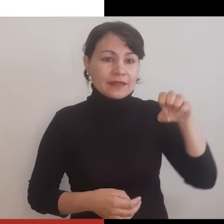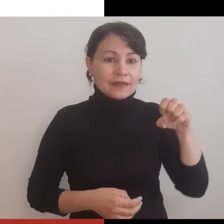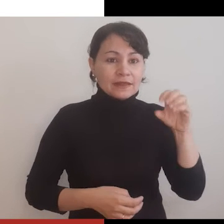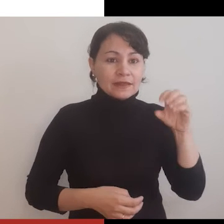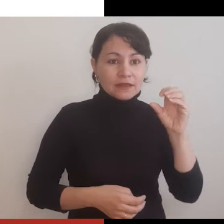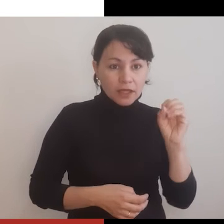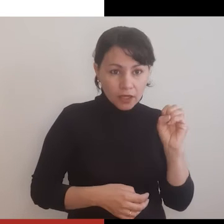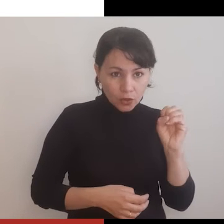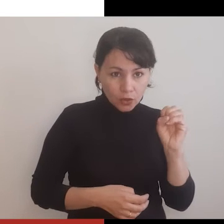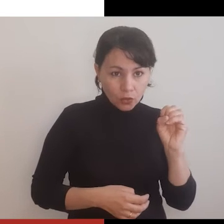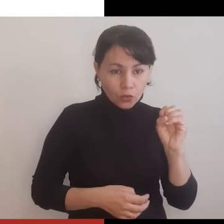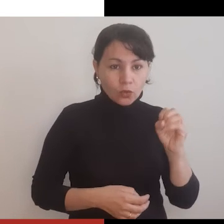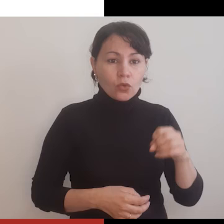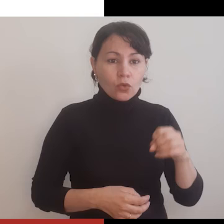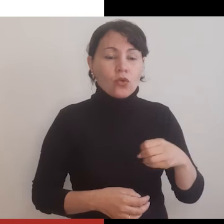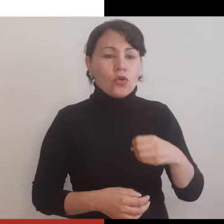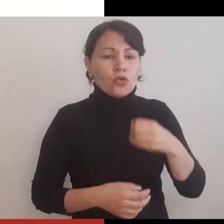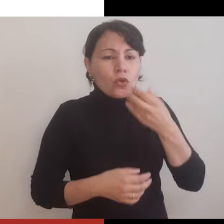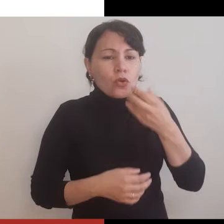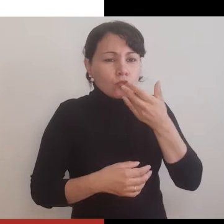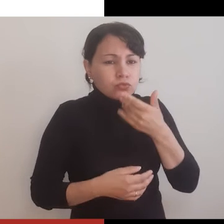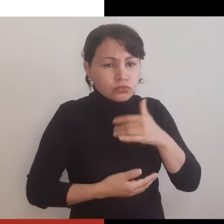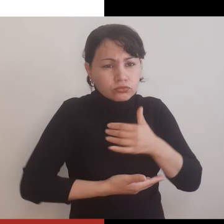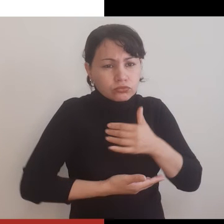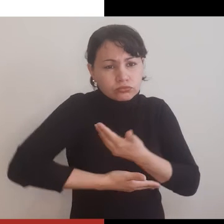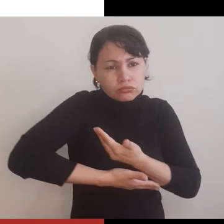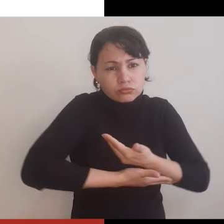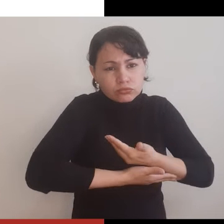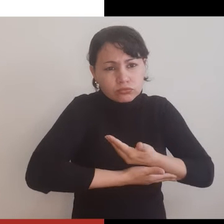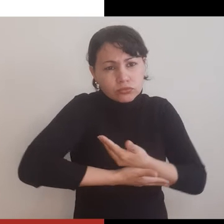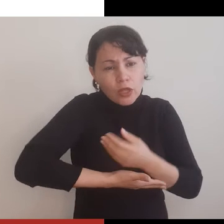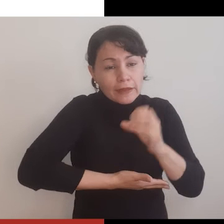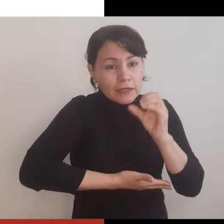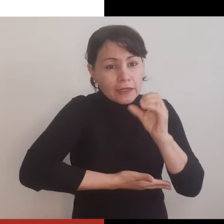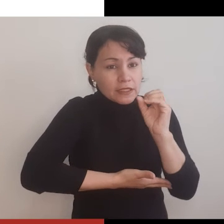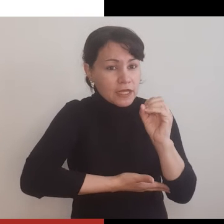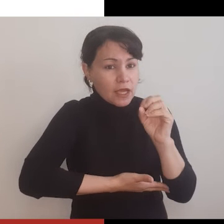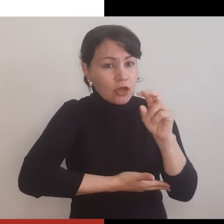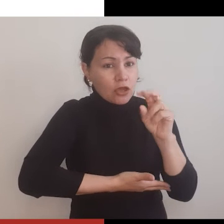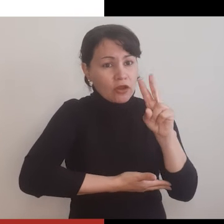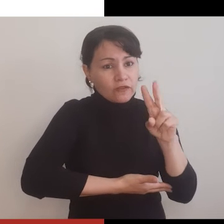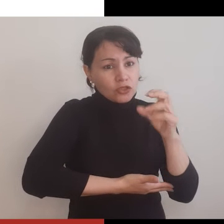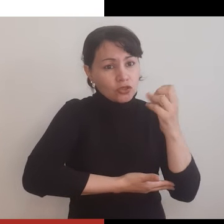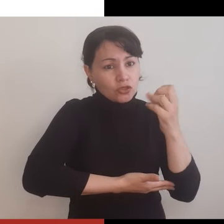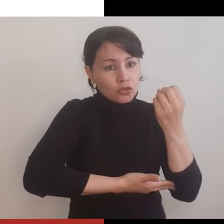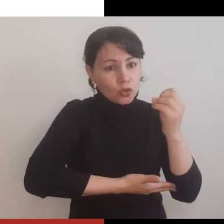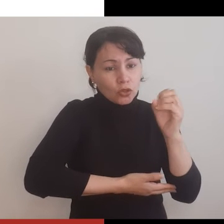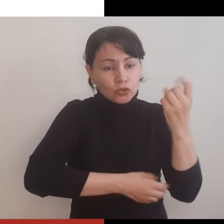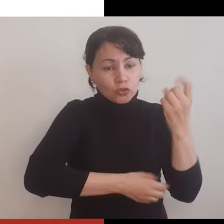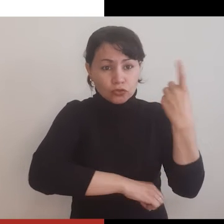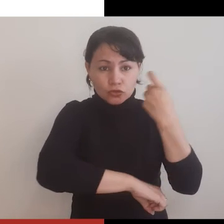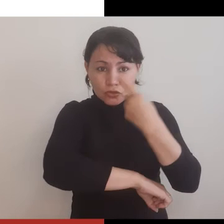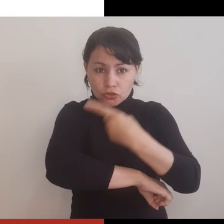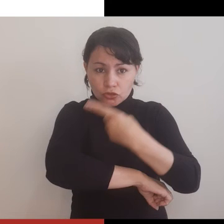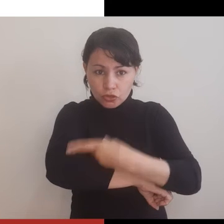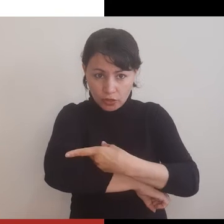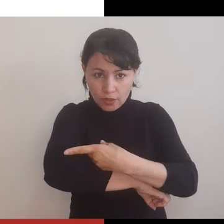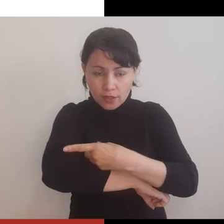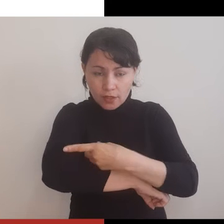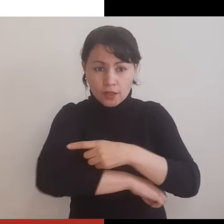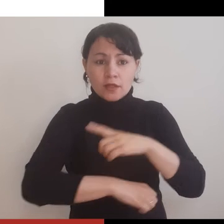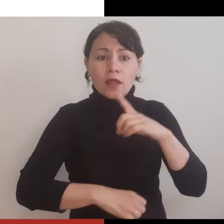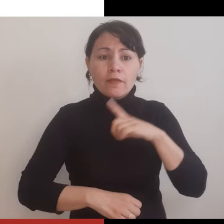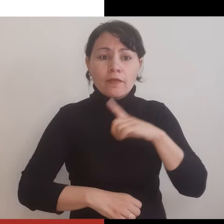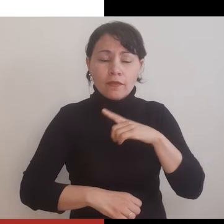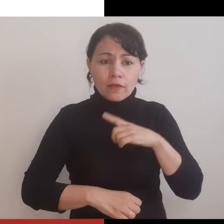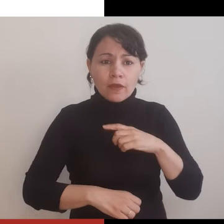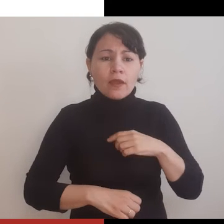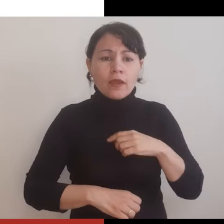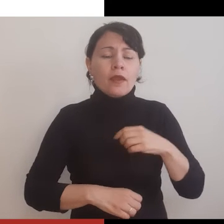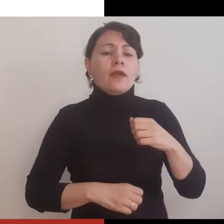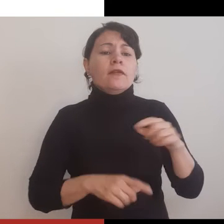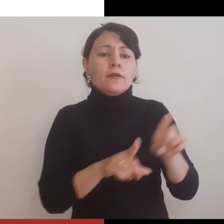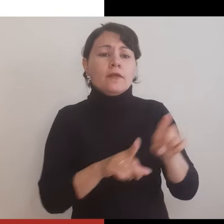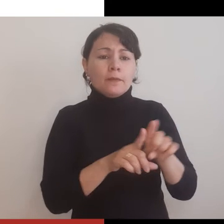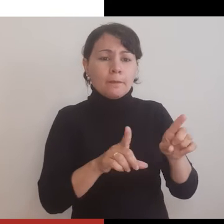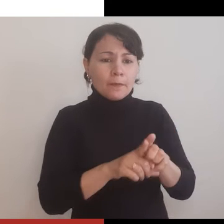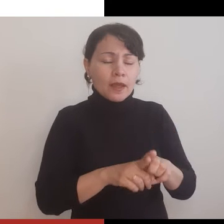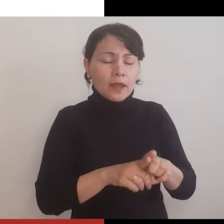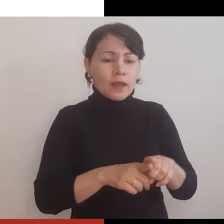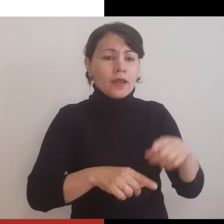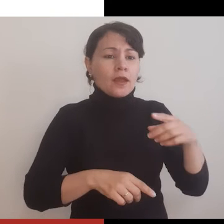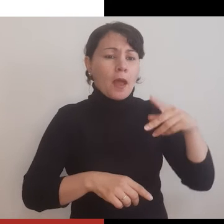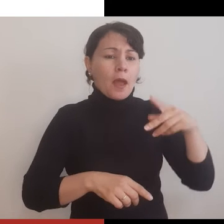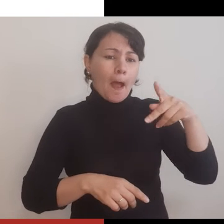são internados os pacientes de 0 a 28 dias. E tenho a unidade de terapia intensiva pediátrica